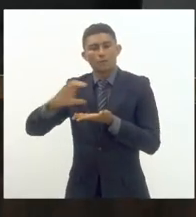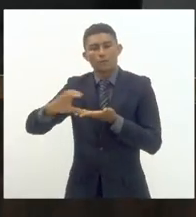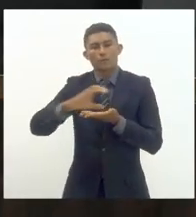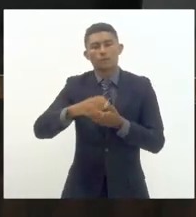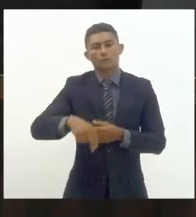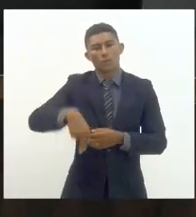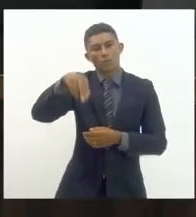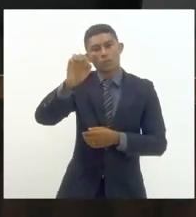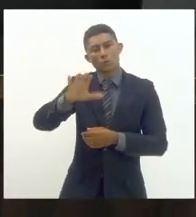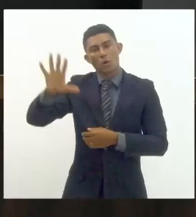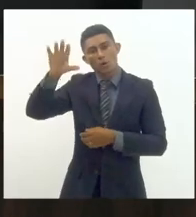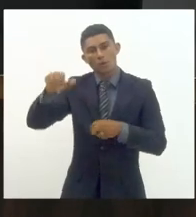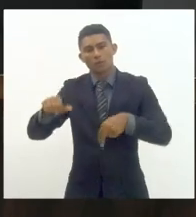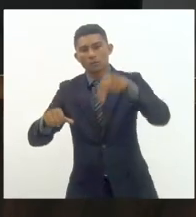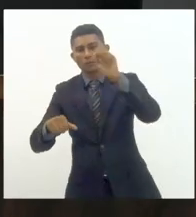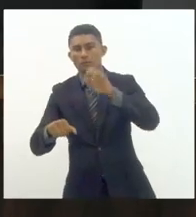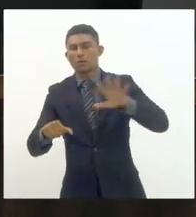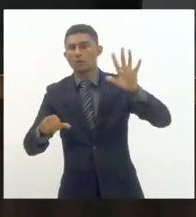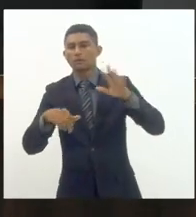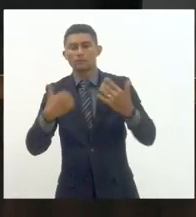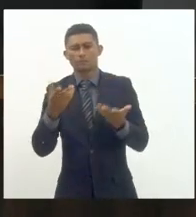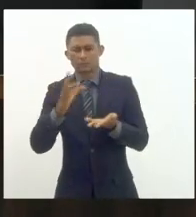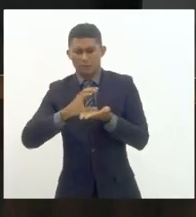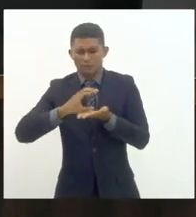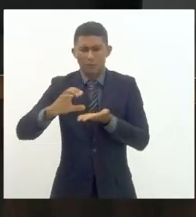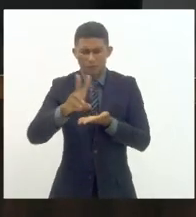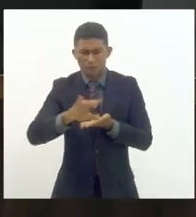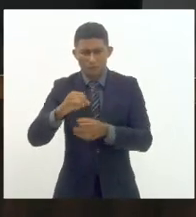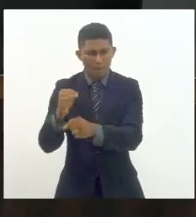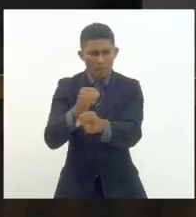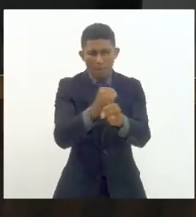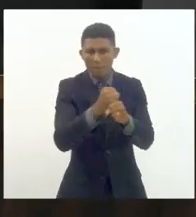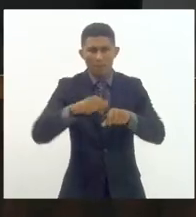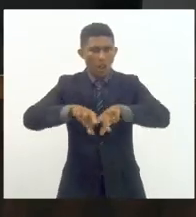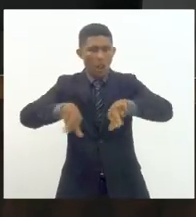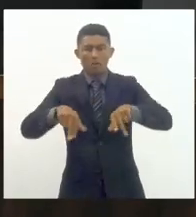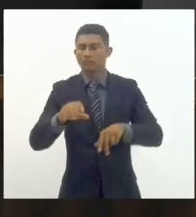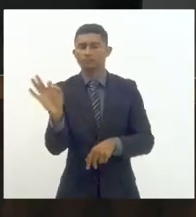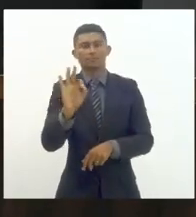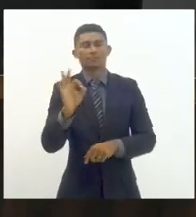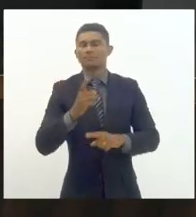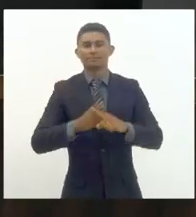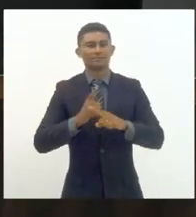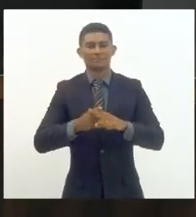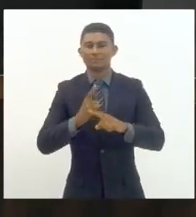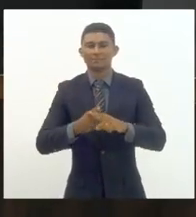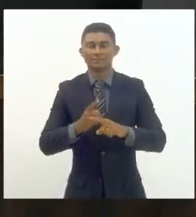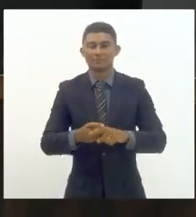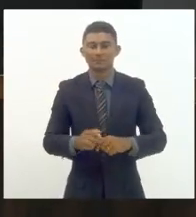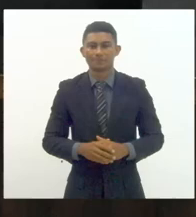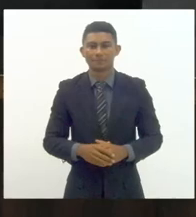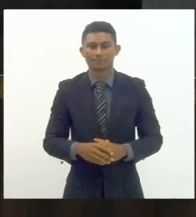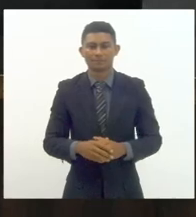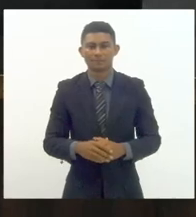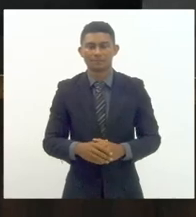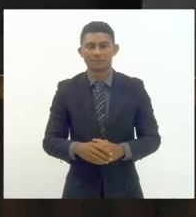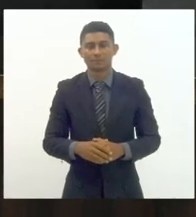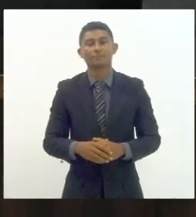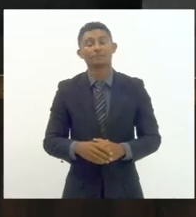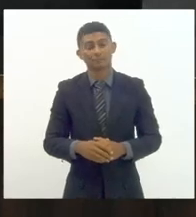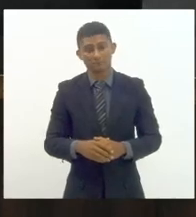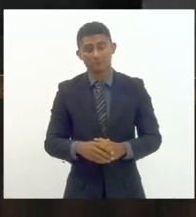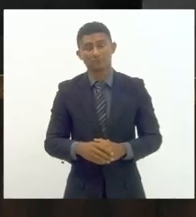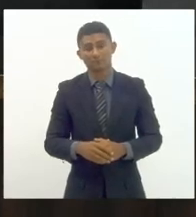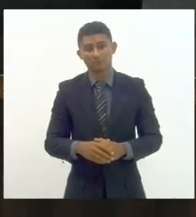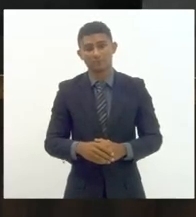noroeste. Então, o fundo da Assembleia não vai fazer obra, não vai fazer mais nada, mesmo porque está, desde a